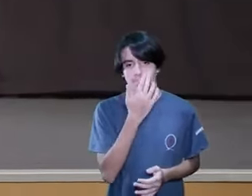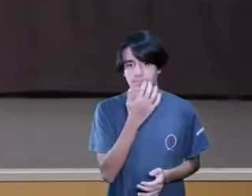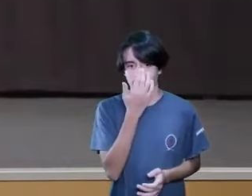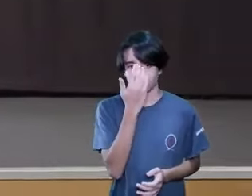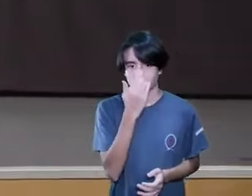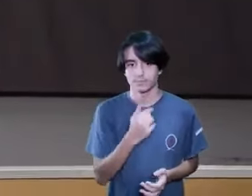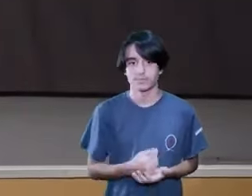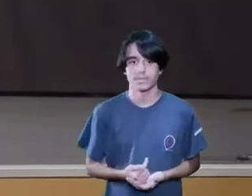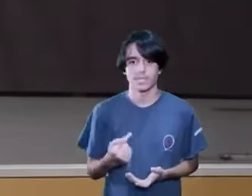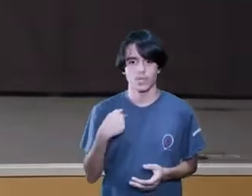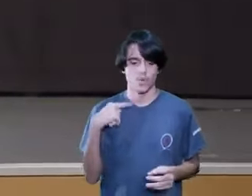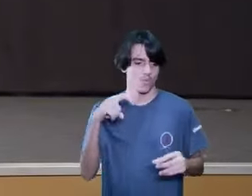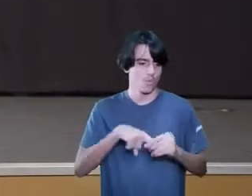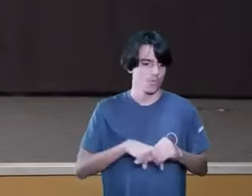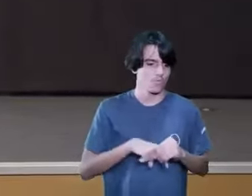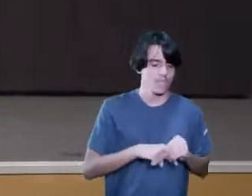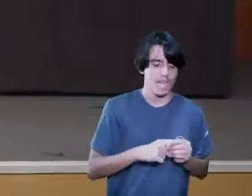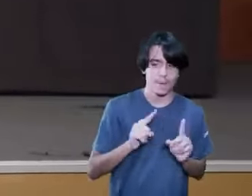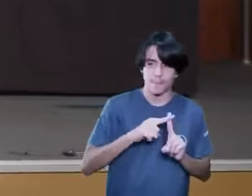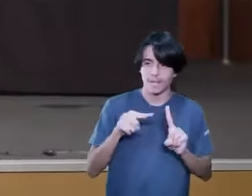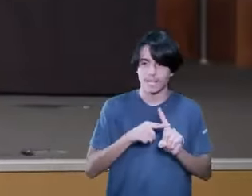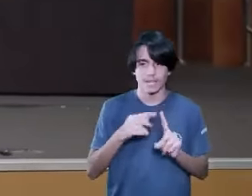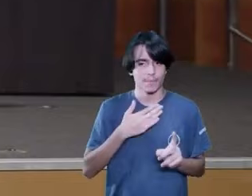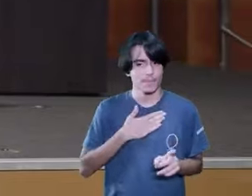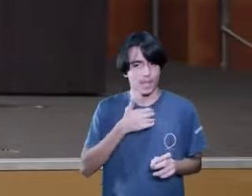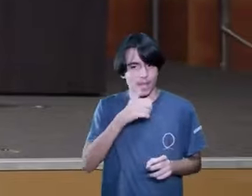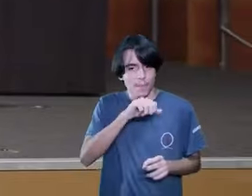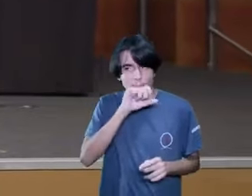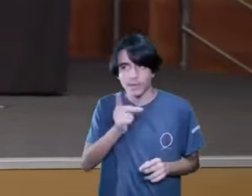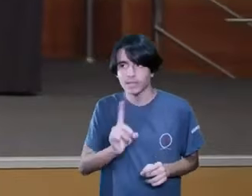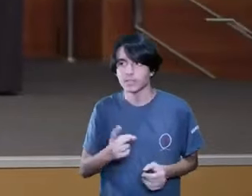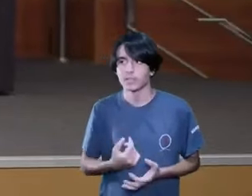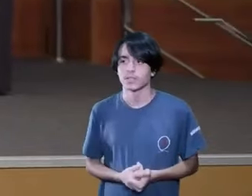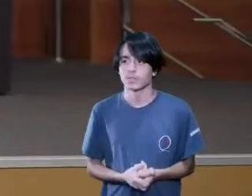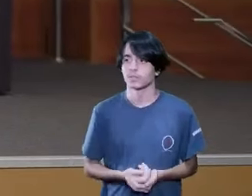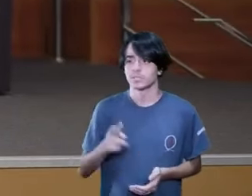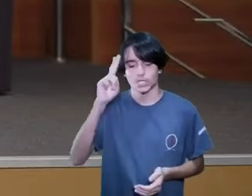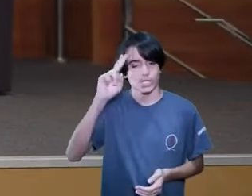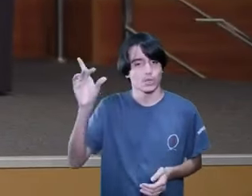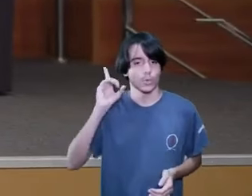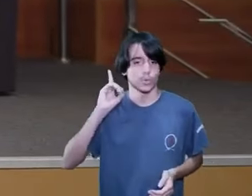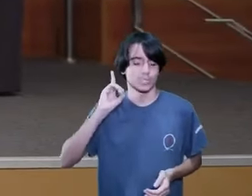nu tornarei para lá, o Senhor deu,